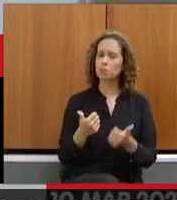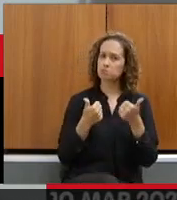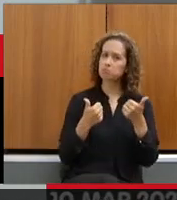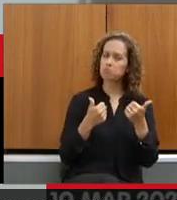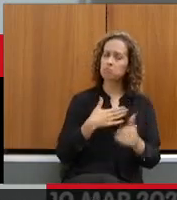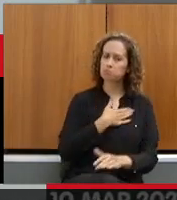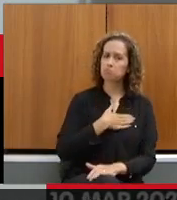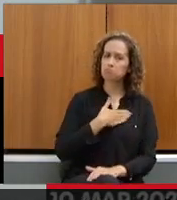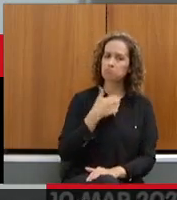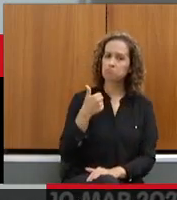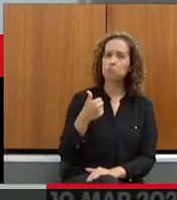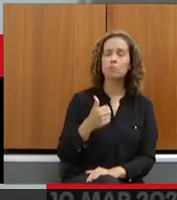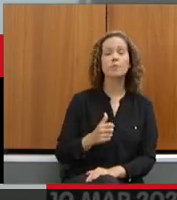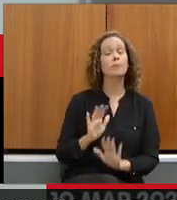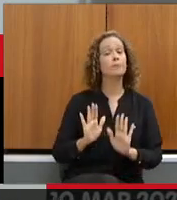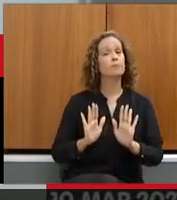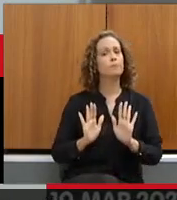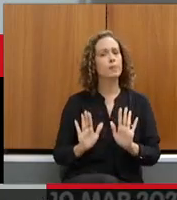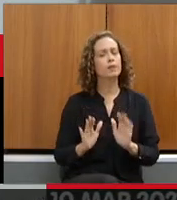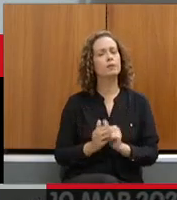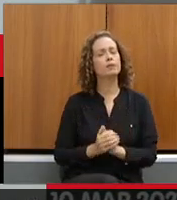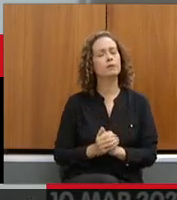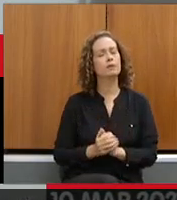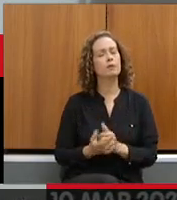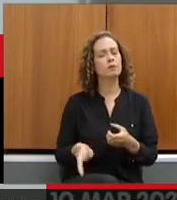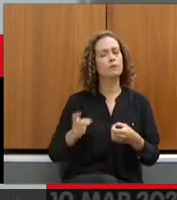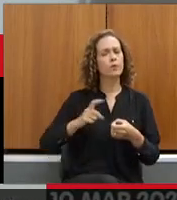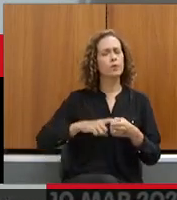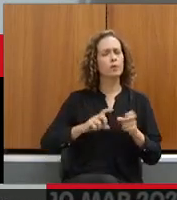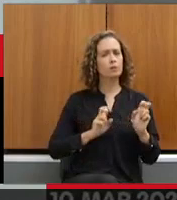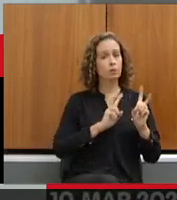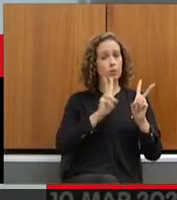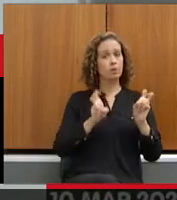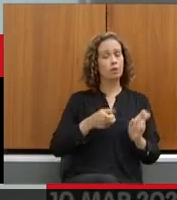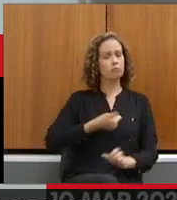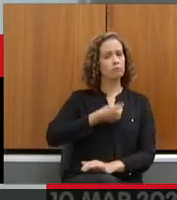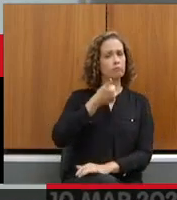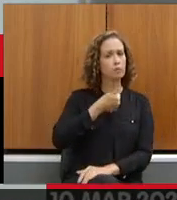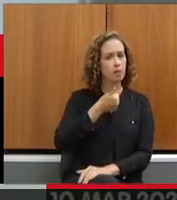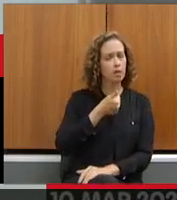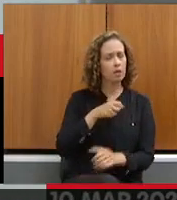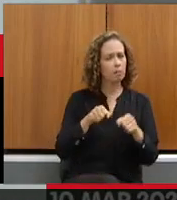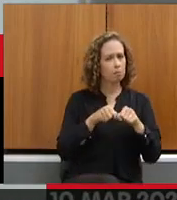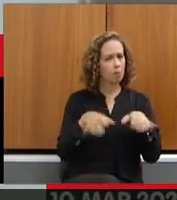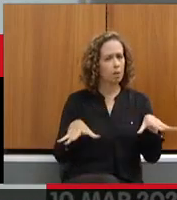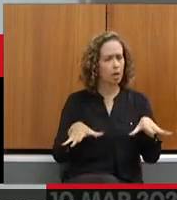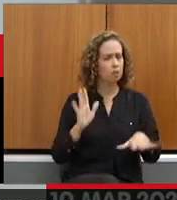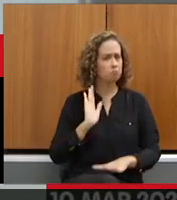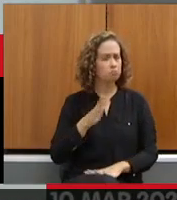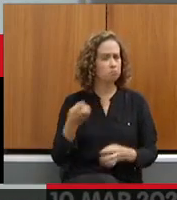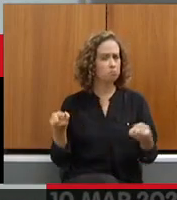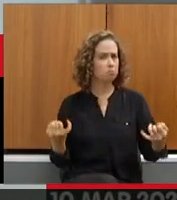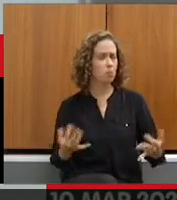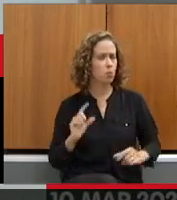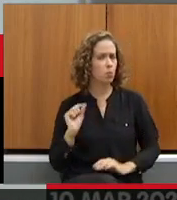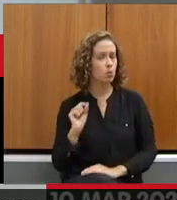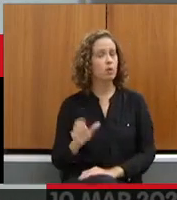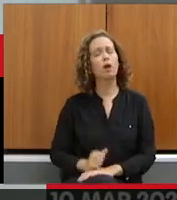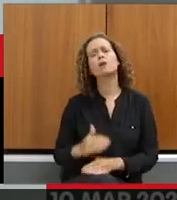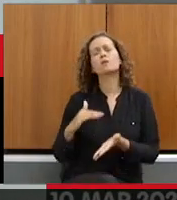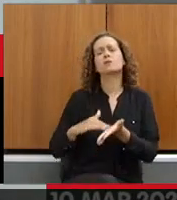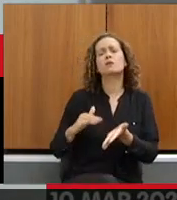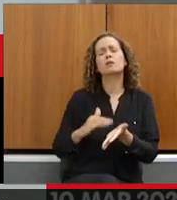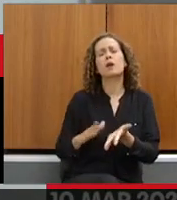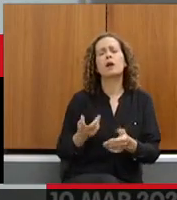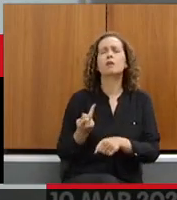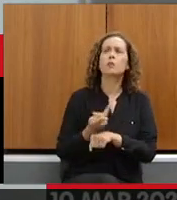é mas ainda retornando o outro tema a primeira abordagem nós fizemos o secretário fala que têm